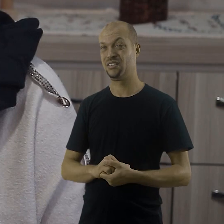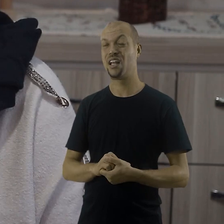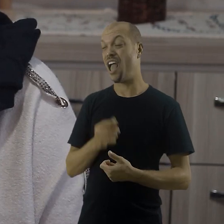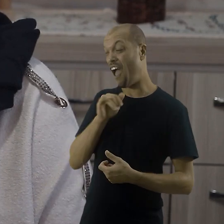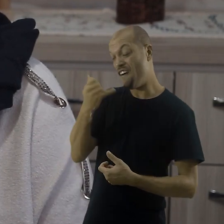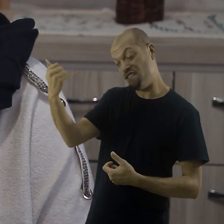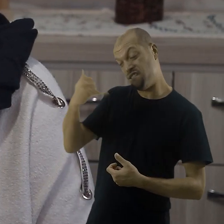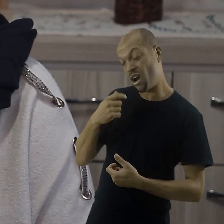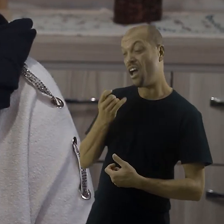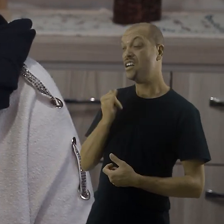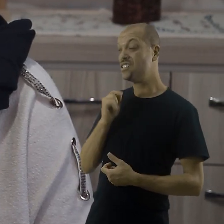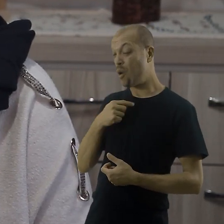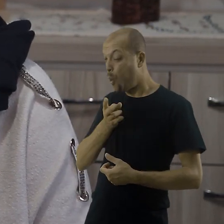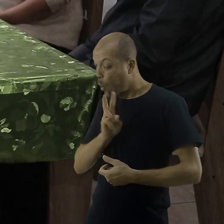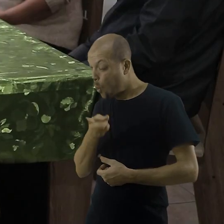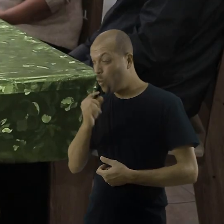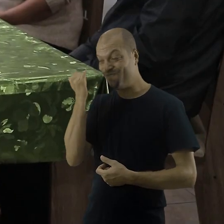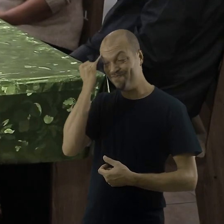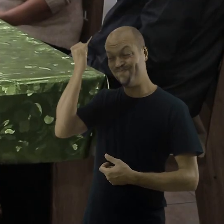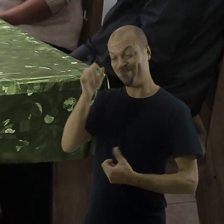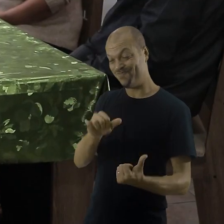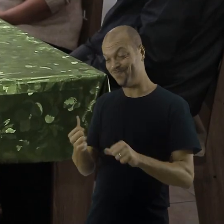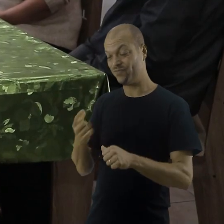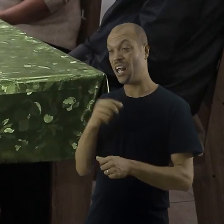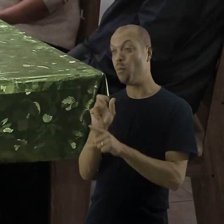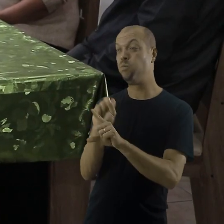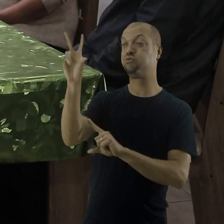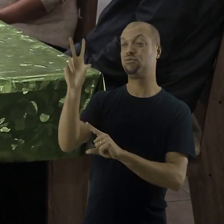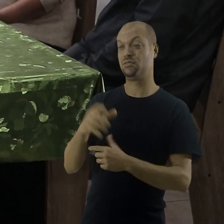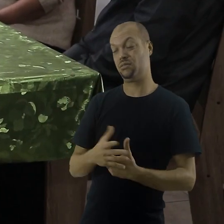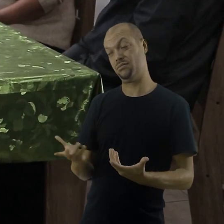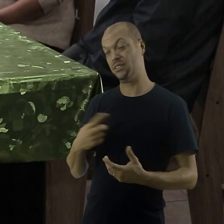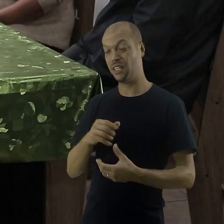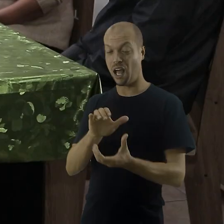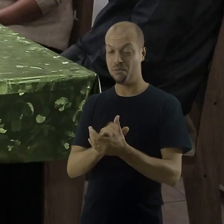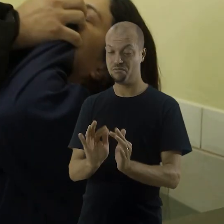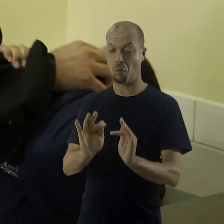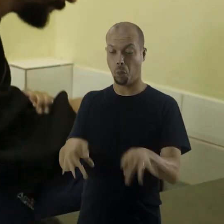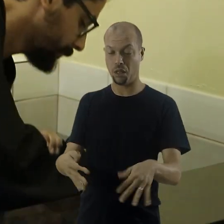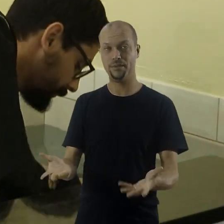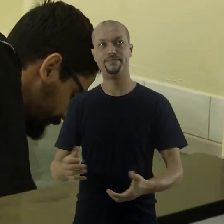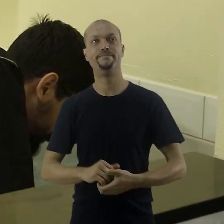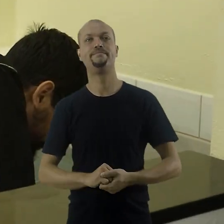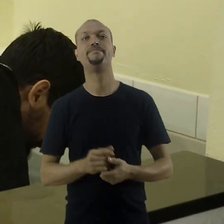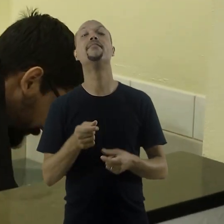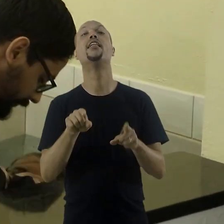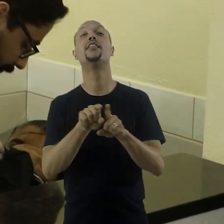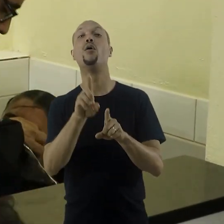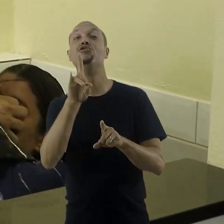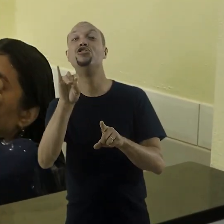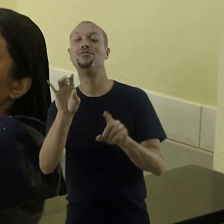deixou claro que se eu continuar com essa ideia, ele vai embora e acaba o casamento. Chegou então o grande